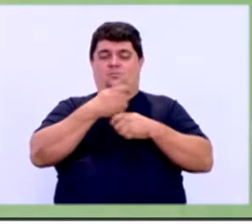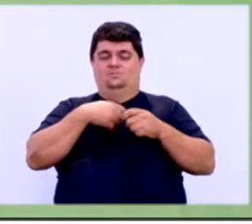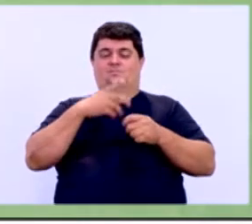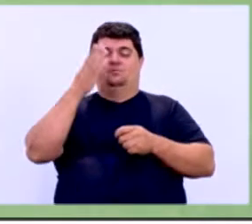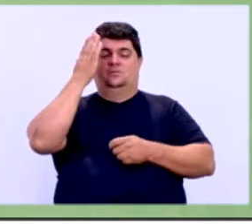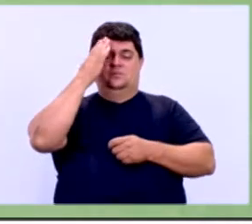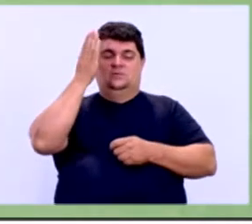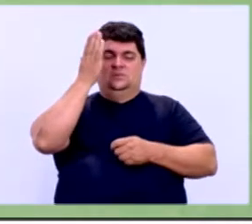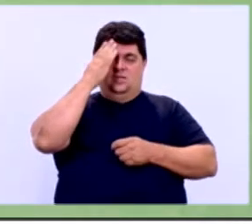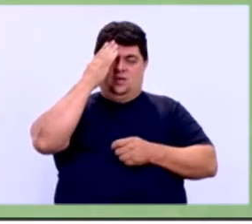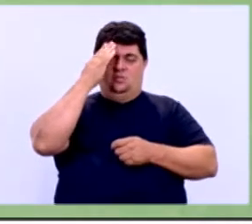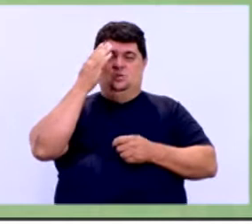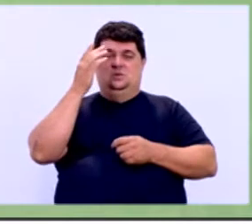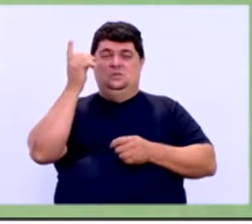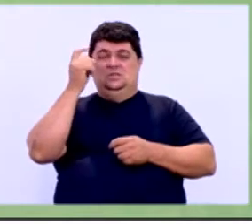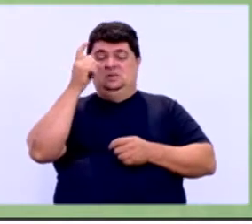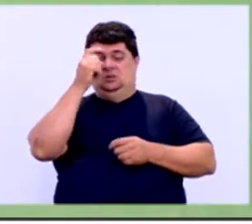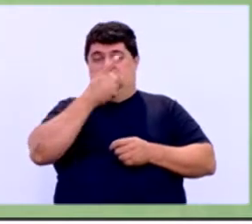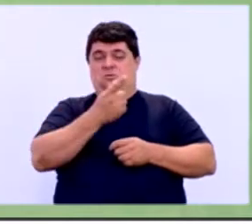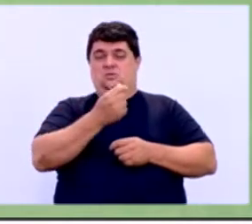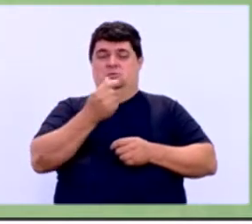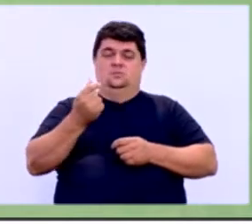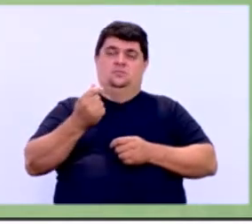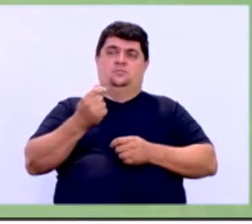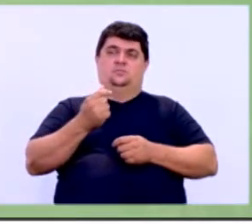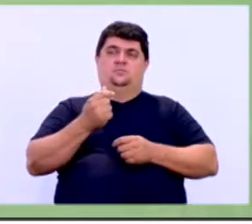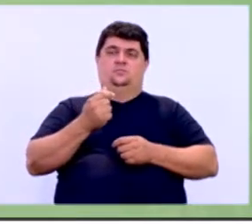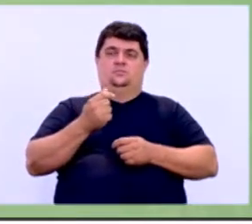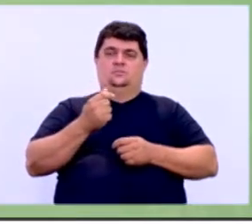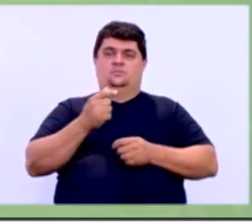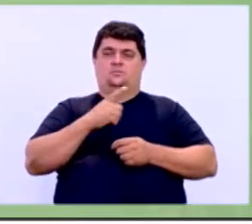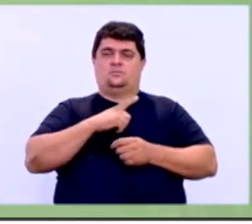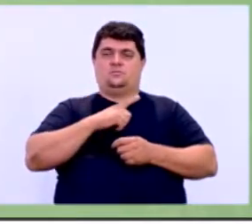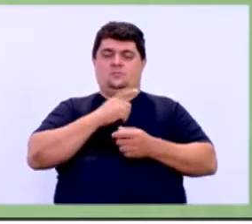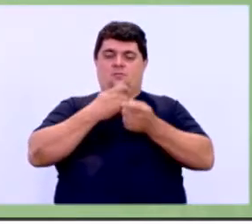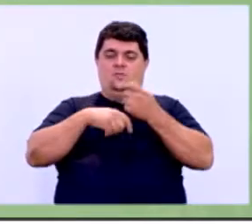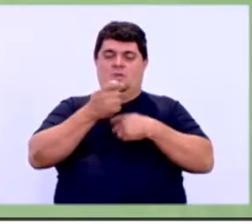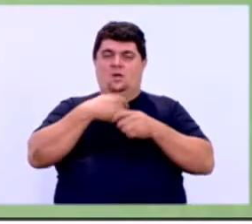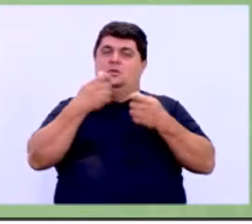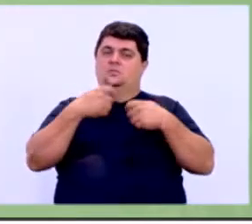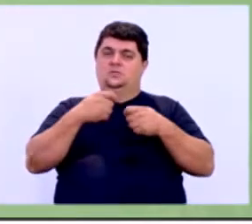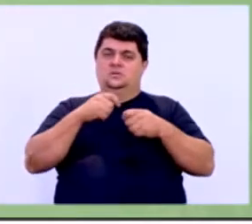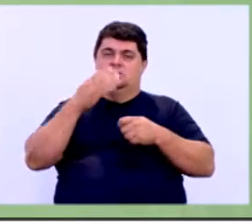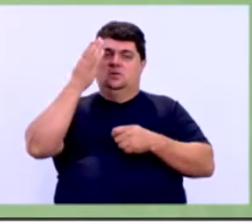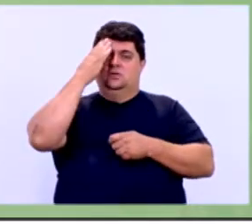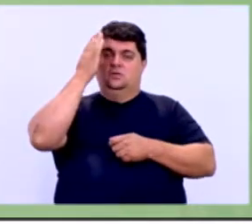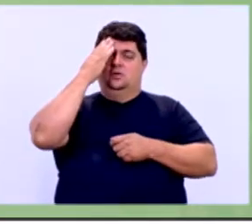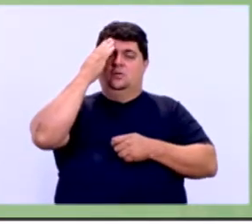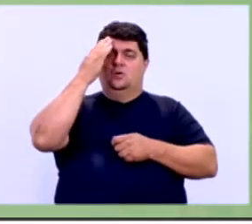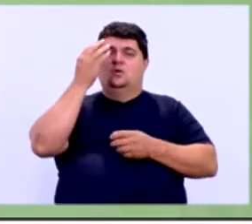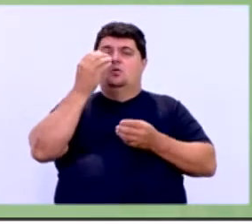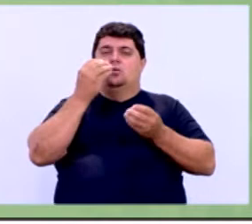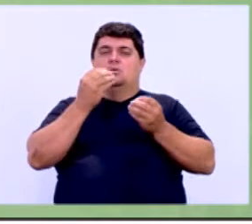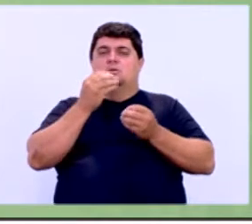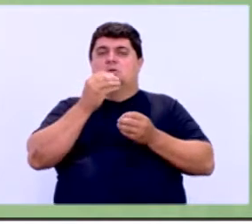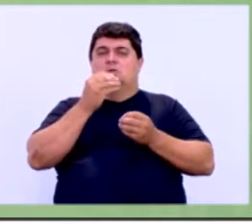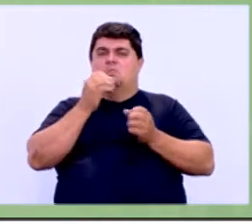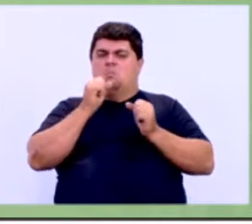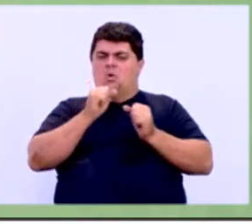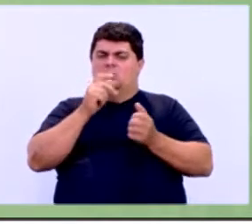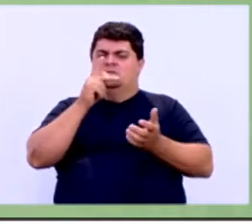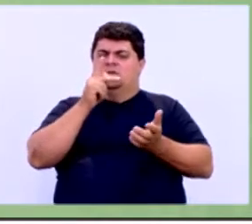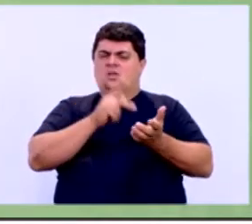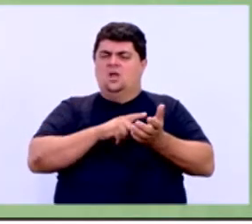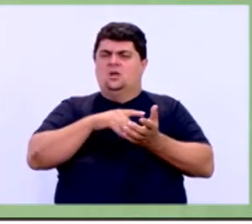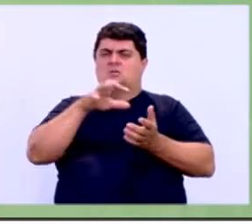financeiro, a dificuldade financeira, né? E aí o administrador, ele precisa saber quando ele deve